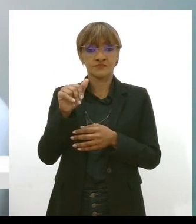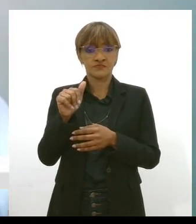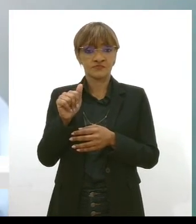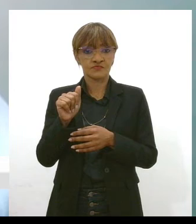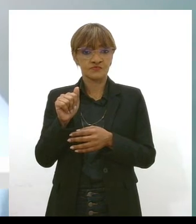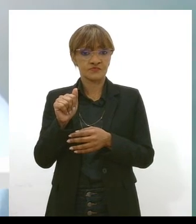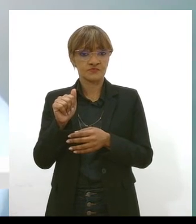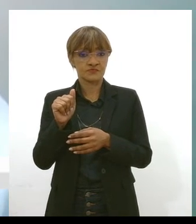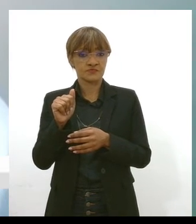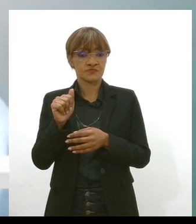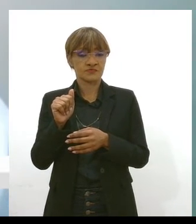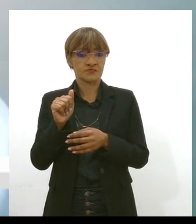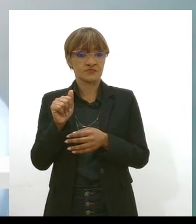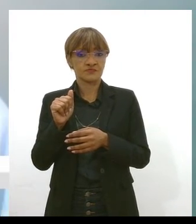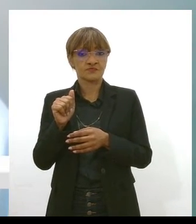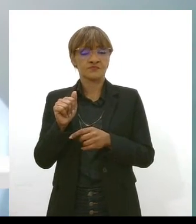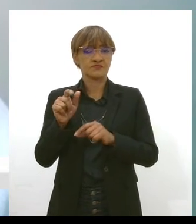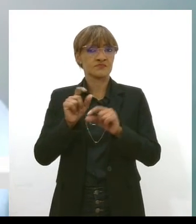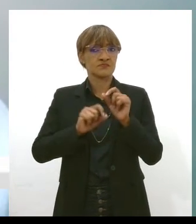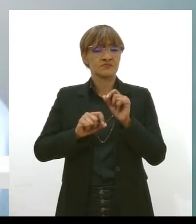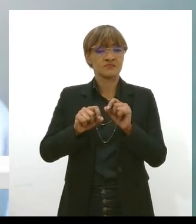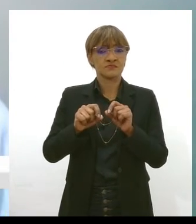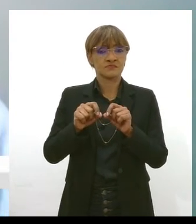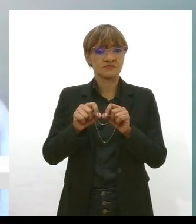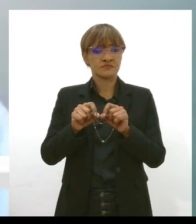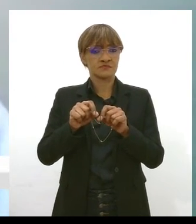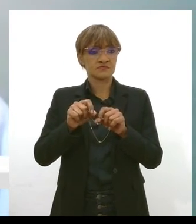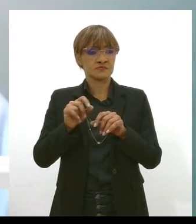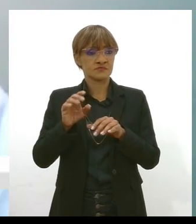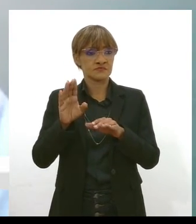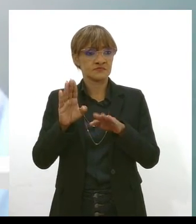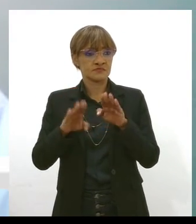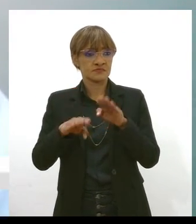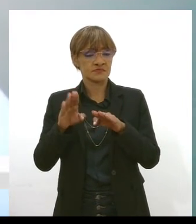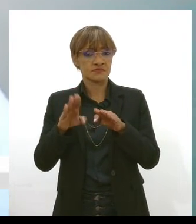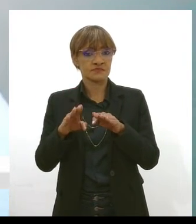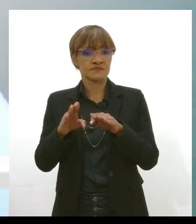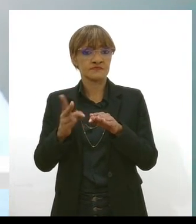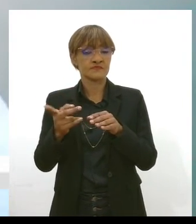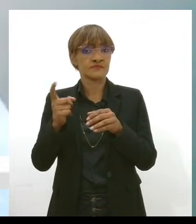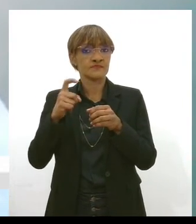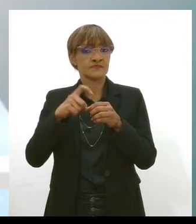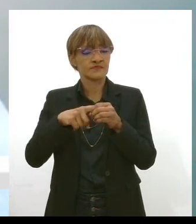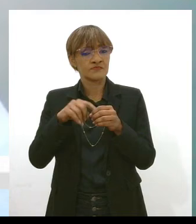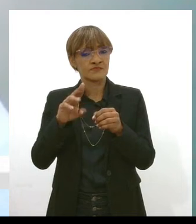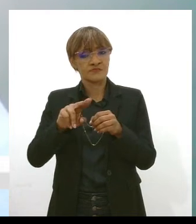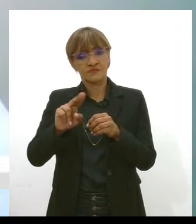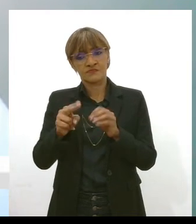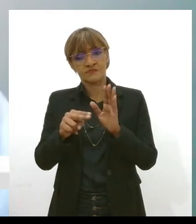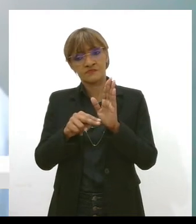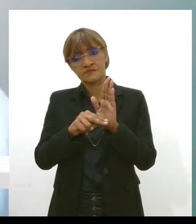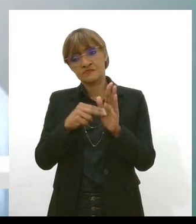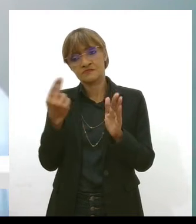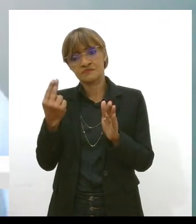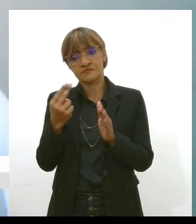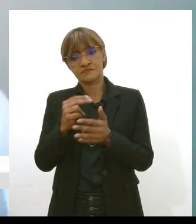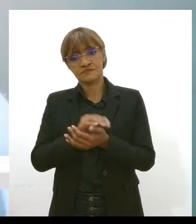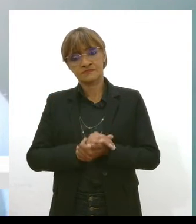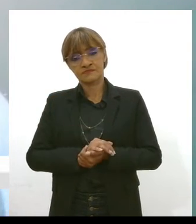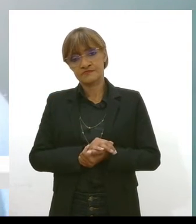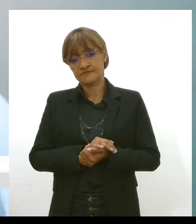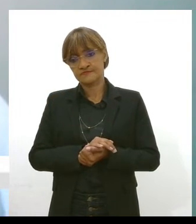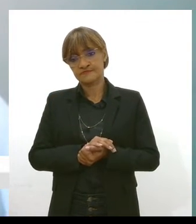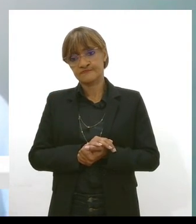e provável tratamento, se clínico ou cirúrgico, no UNACOM. Então,